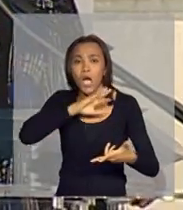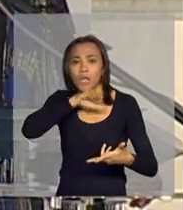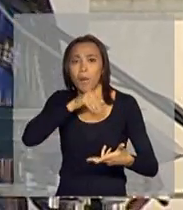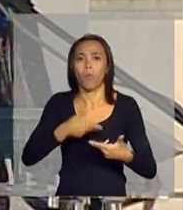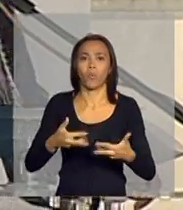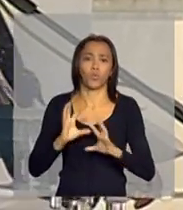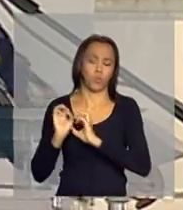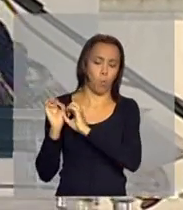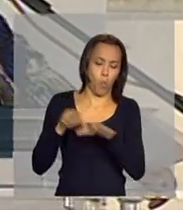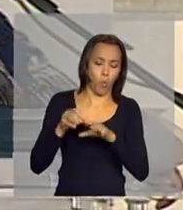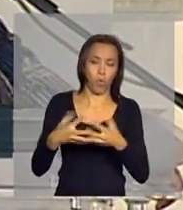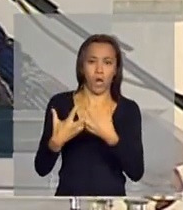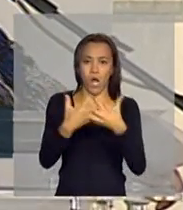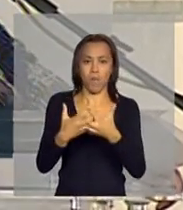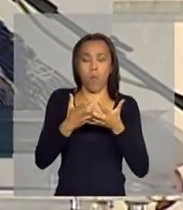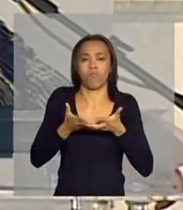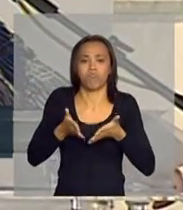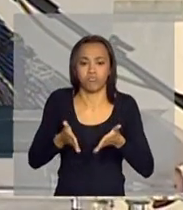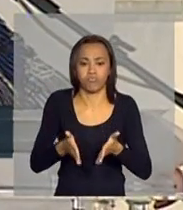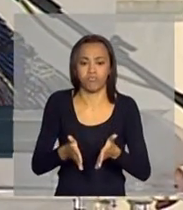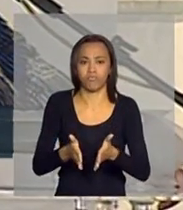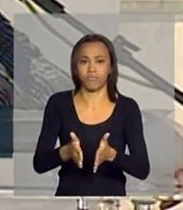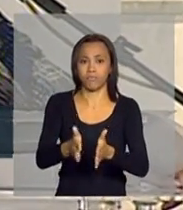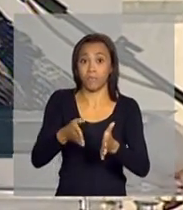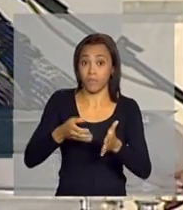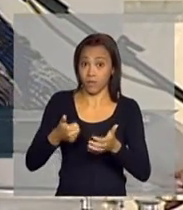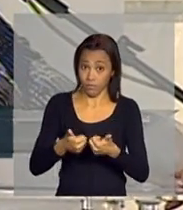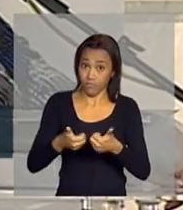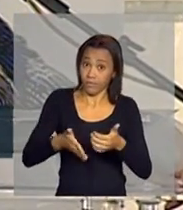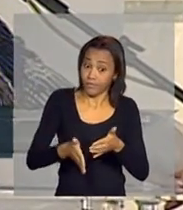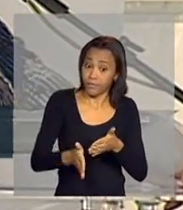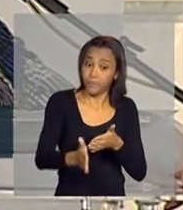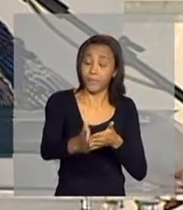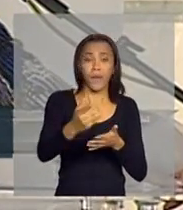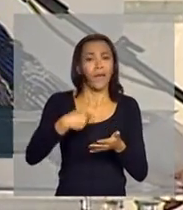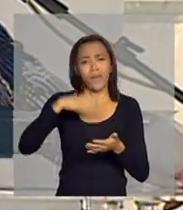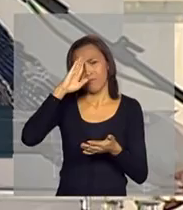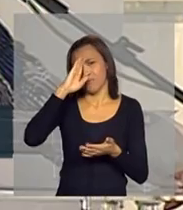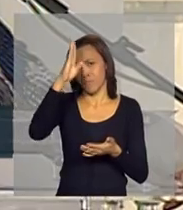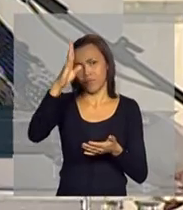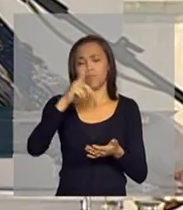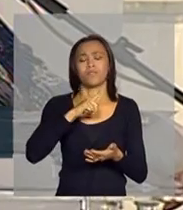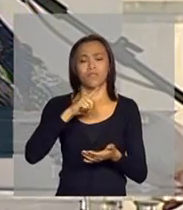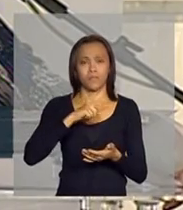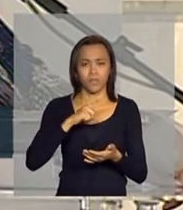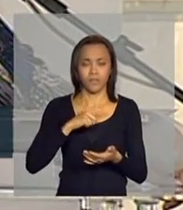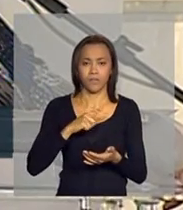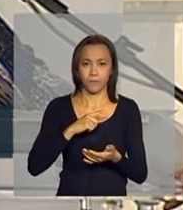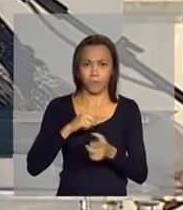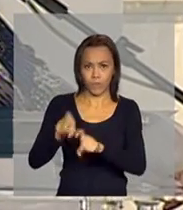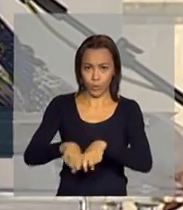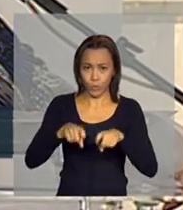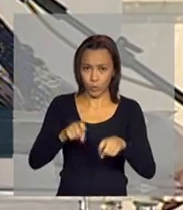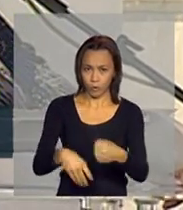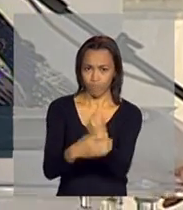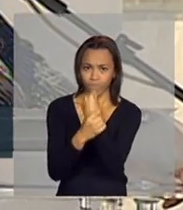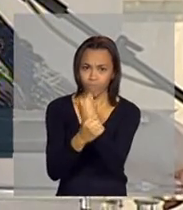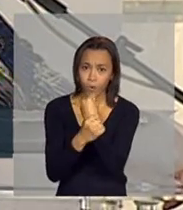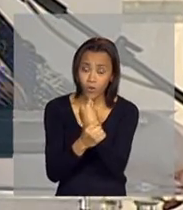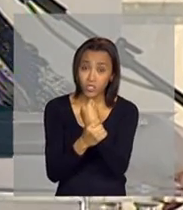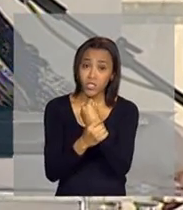Então, é fundamental para a gente ter uma agricultura sólida que